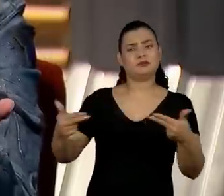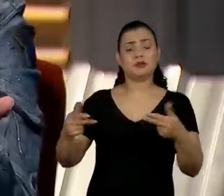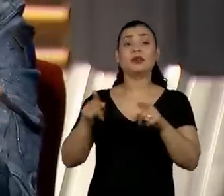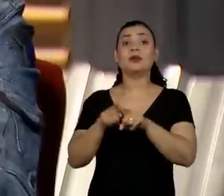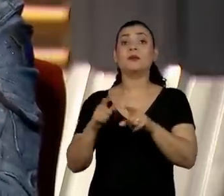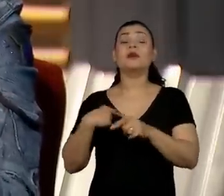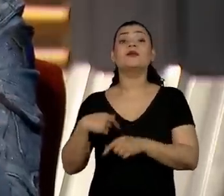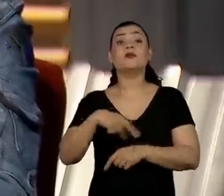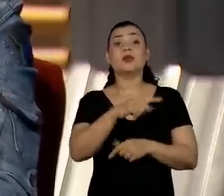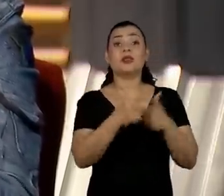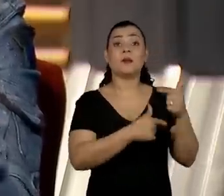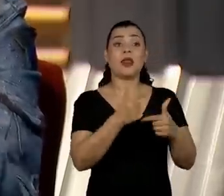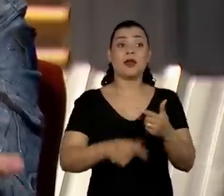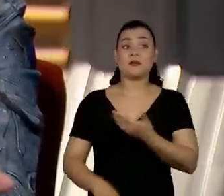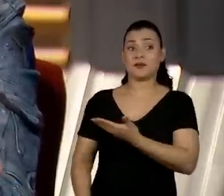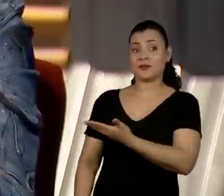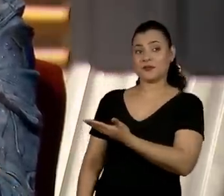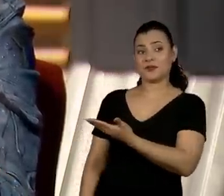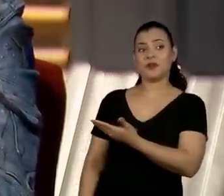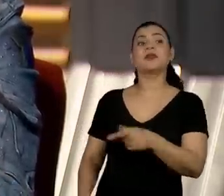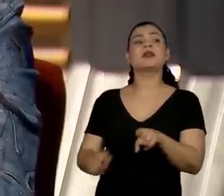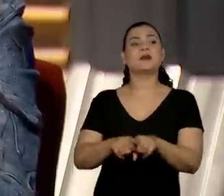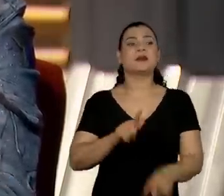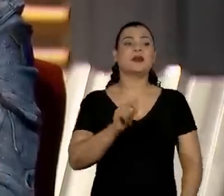né Depois disso